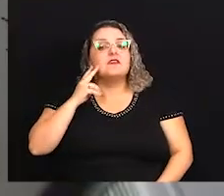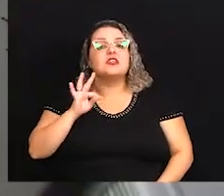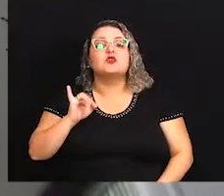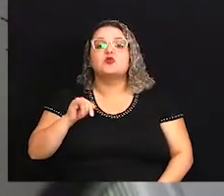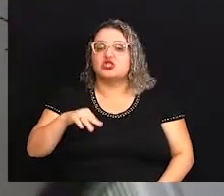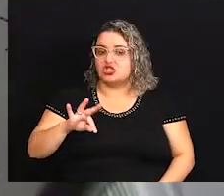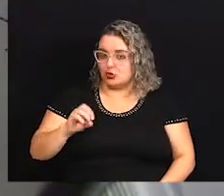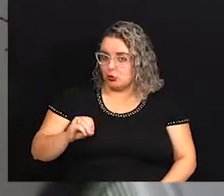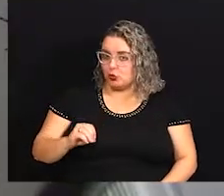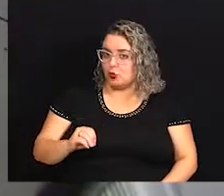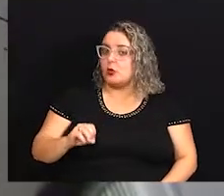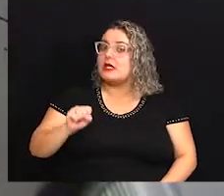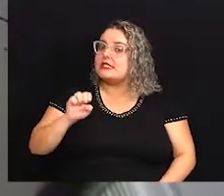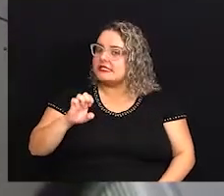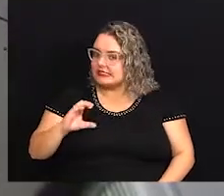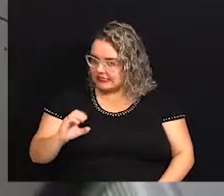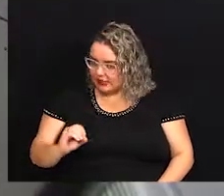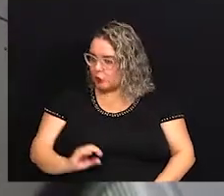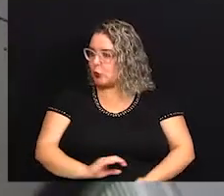vinho tinto seco,